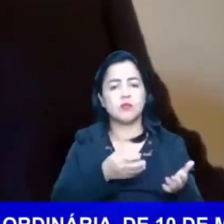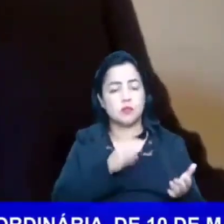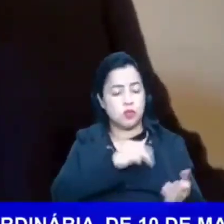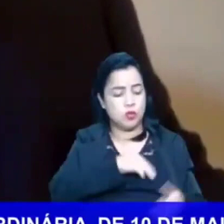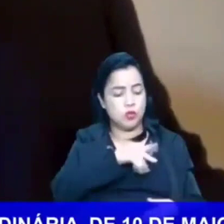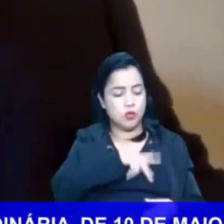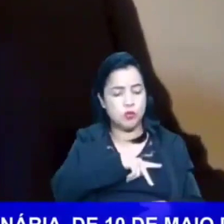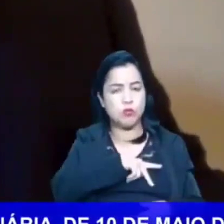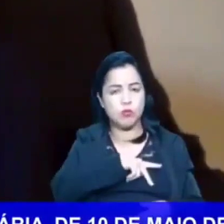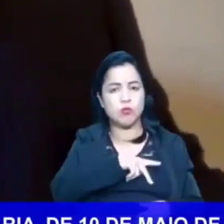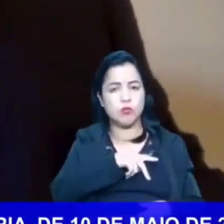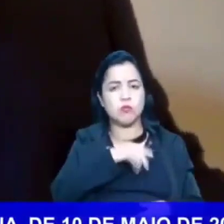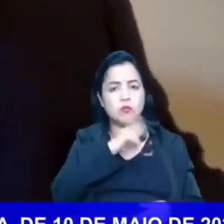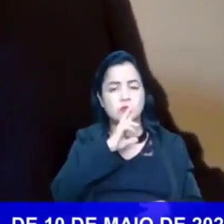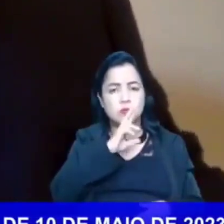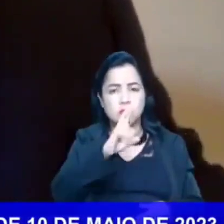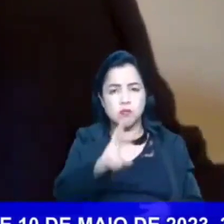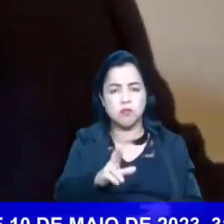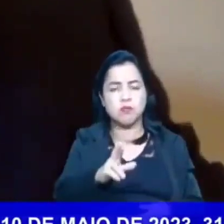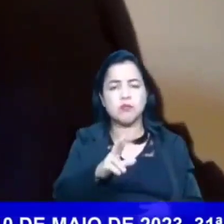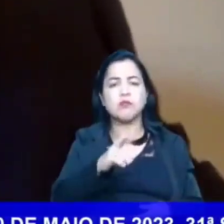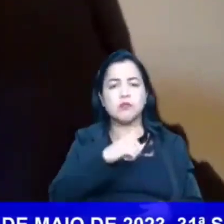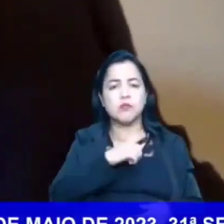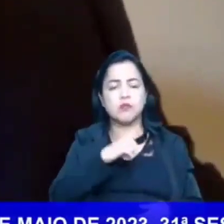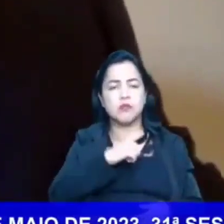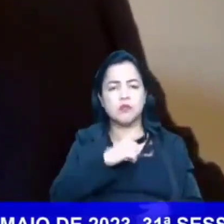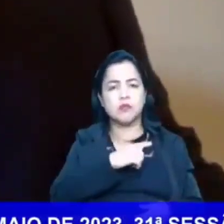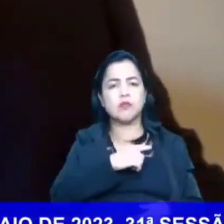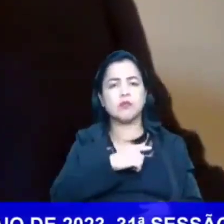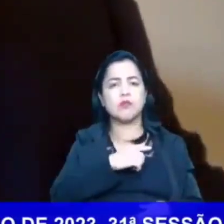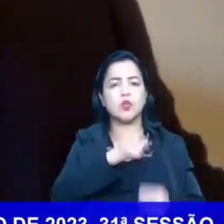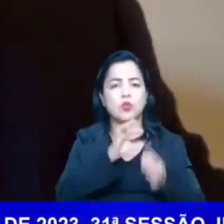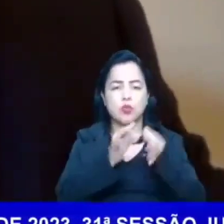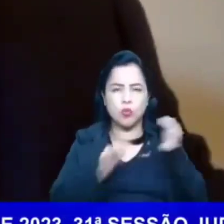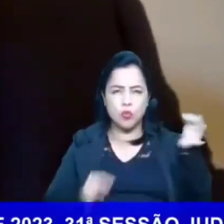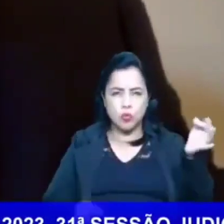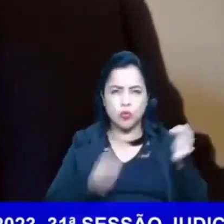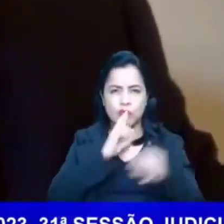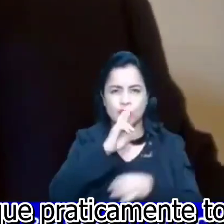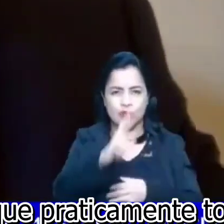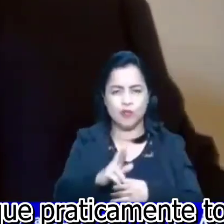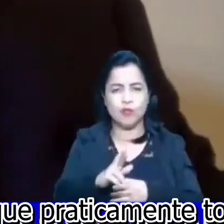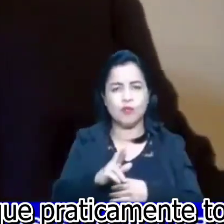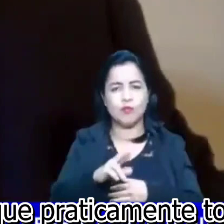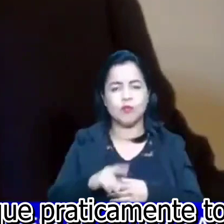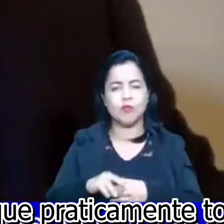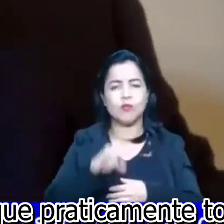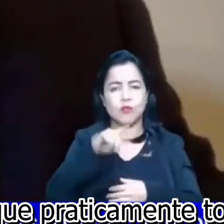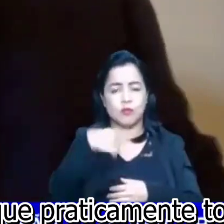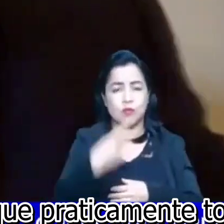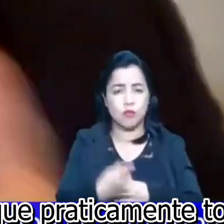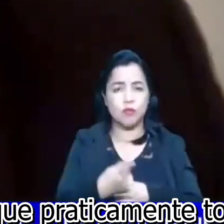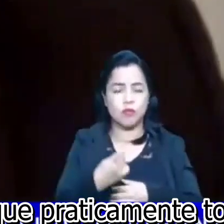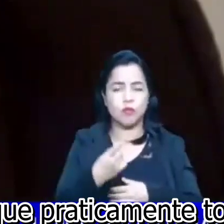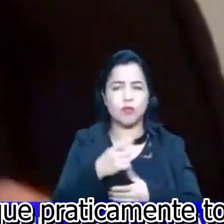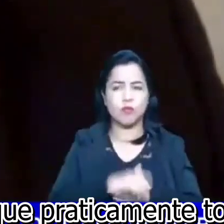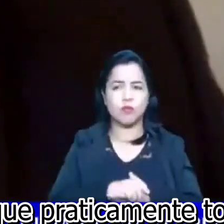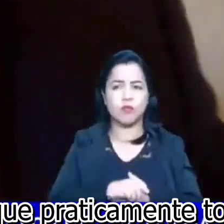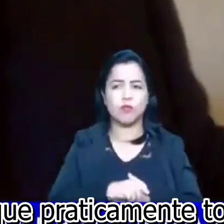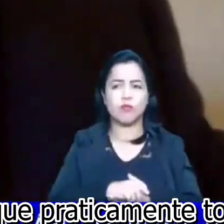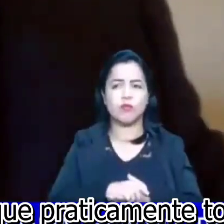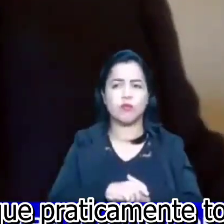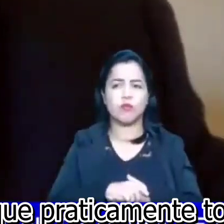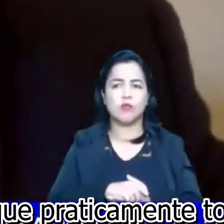Público, que trouxe um longo petitório e em seguida, um